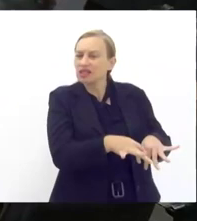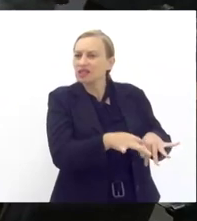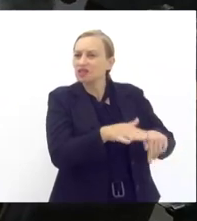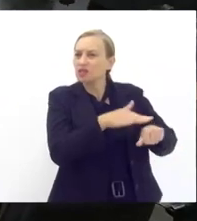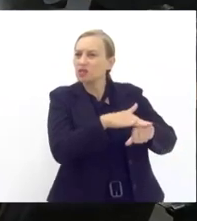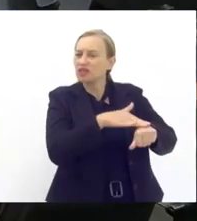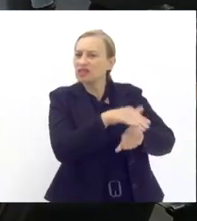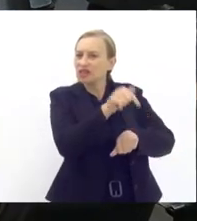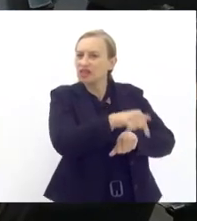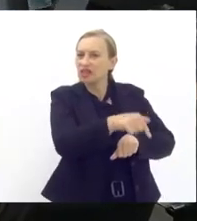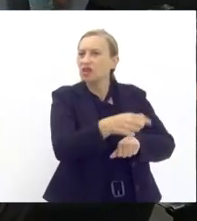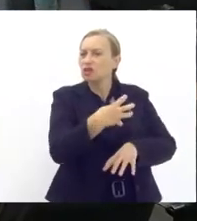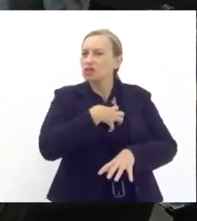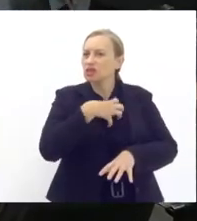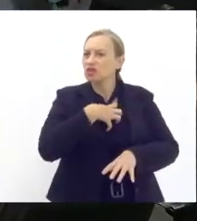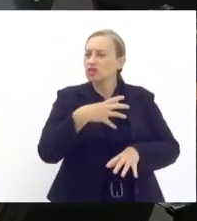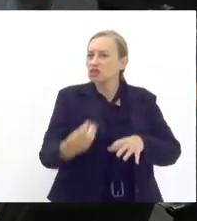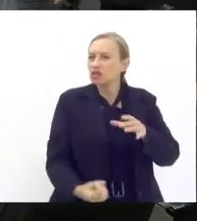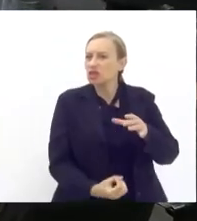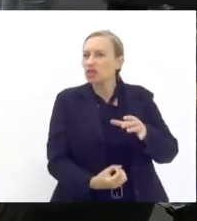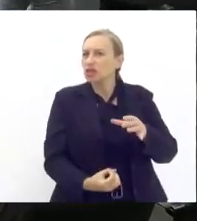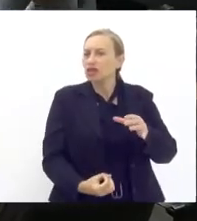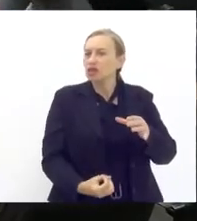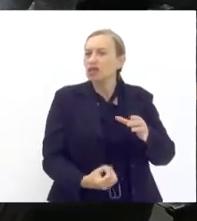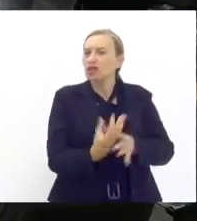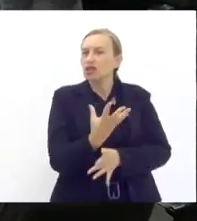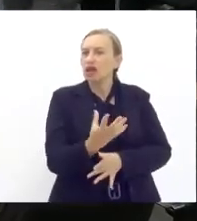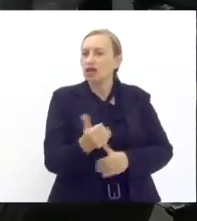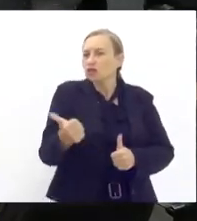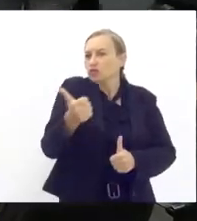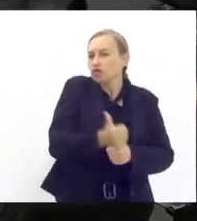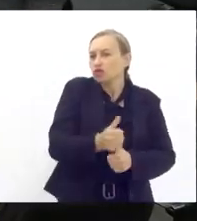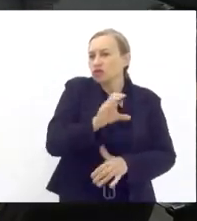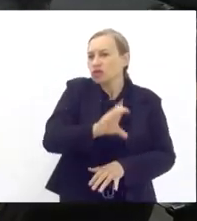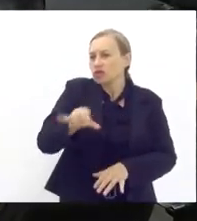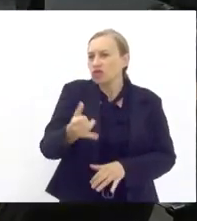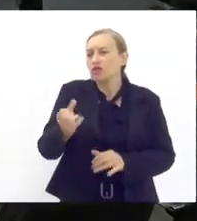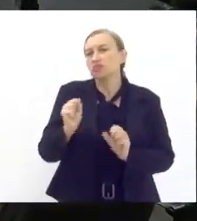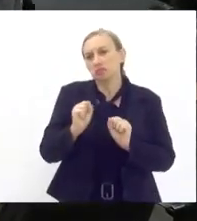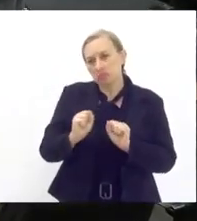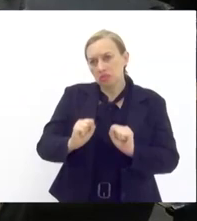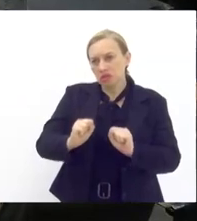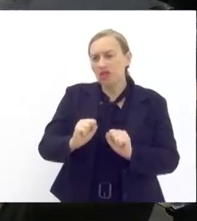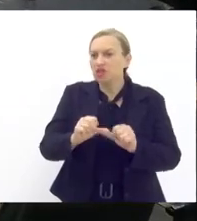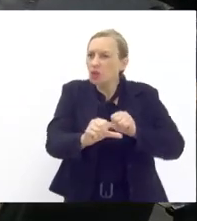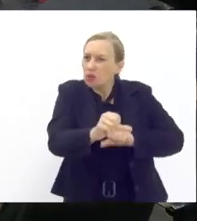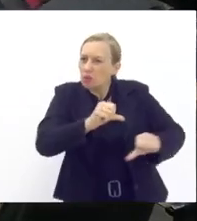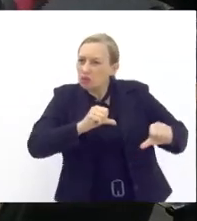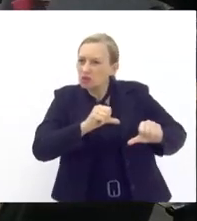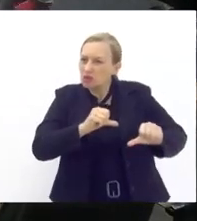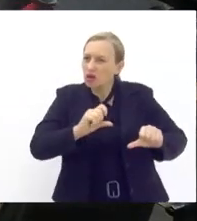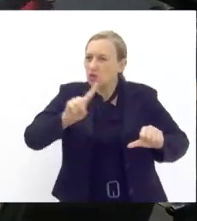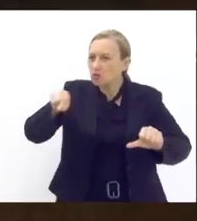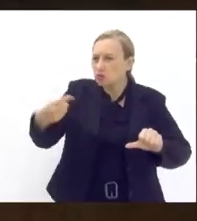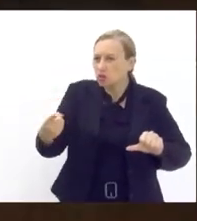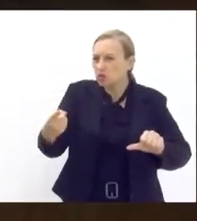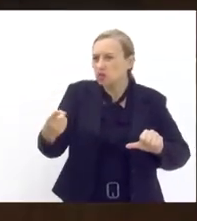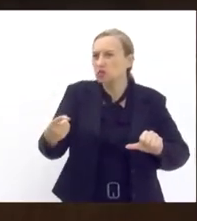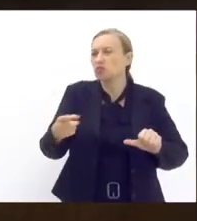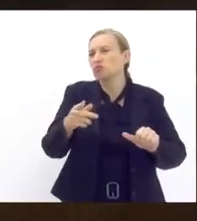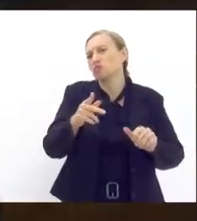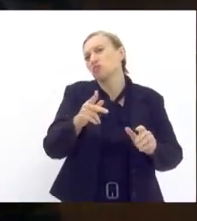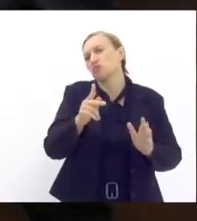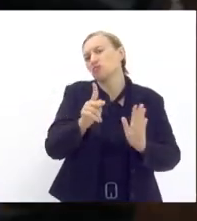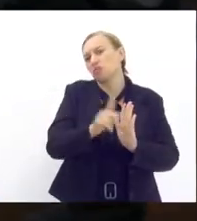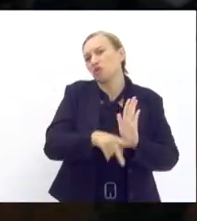autoras, no sentido de construir o substitutivo da CCJ, e aí se Vossa Excelência puder só inverter, cantar os demais projetos, depois a gente traz de novo,